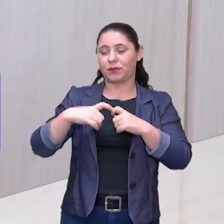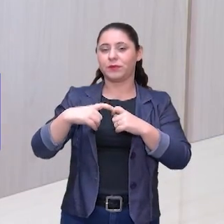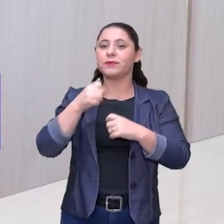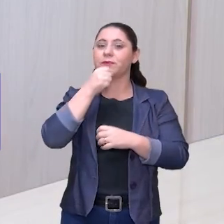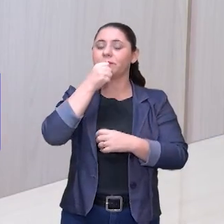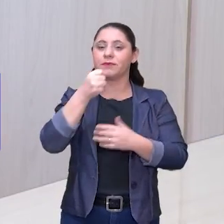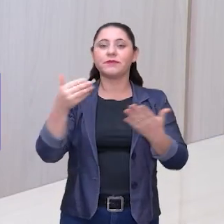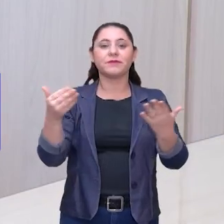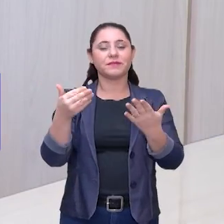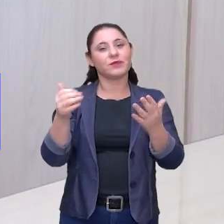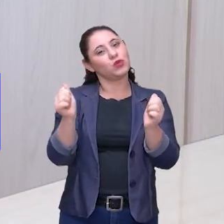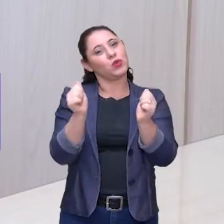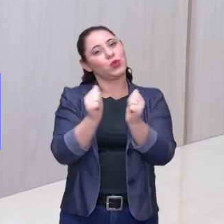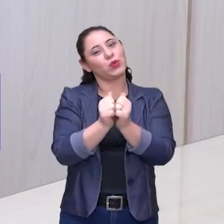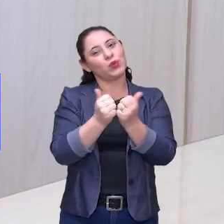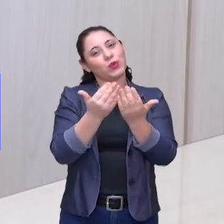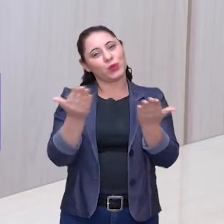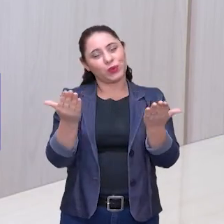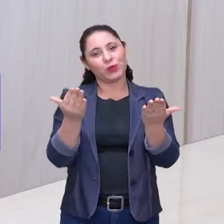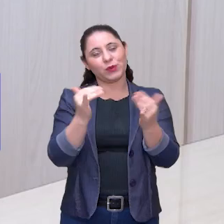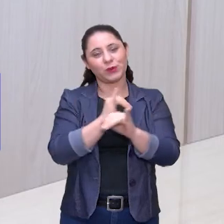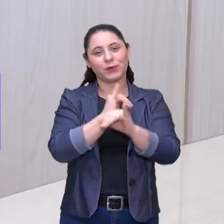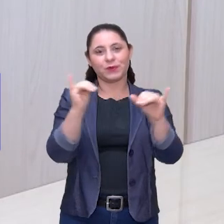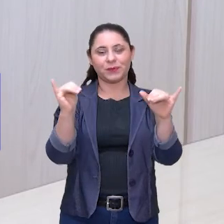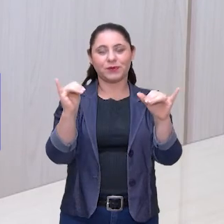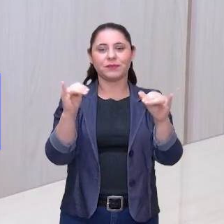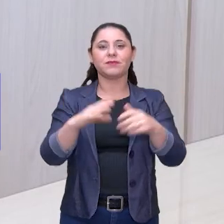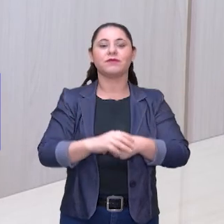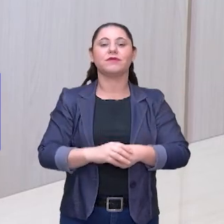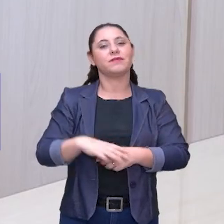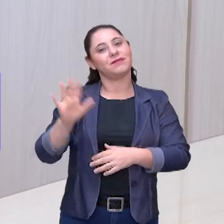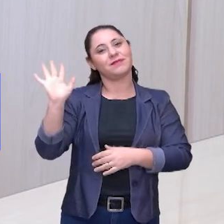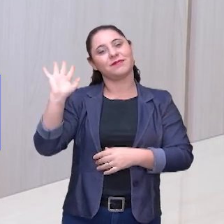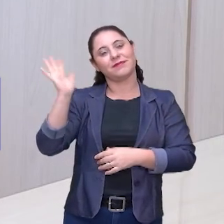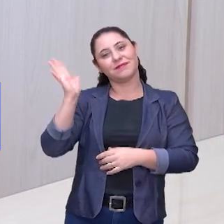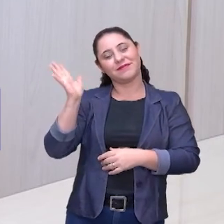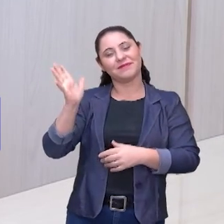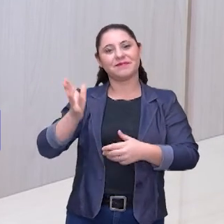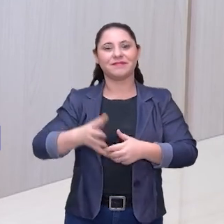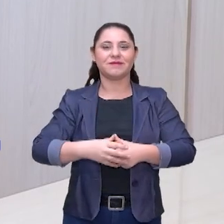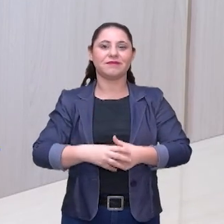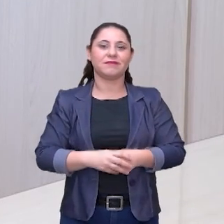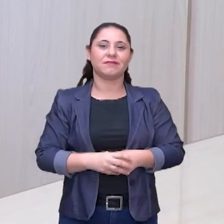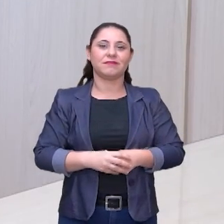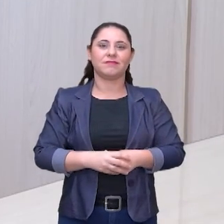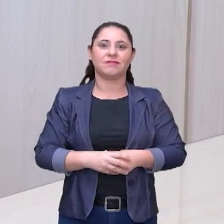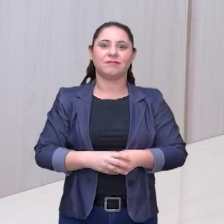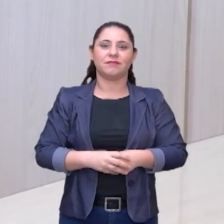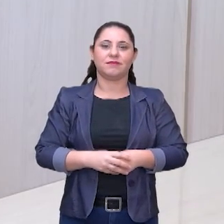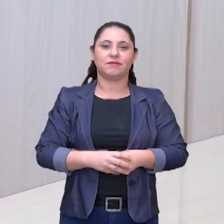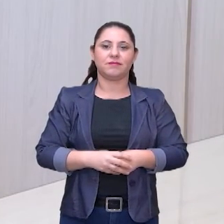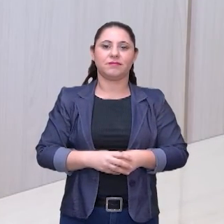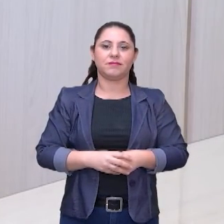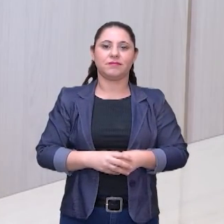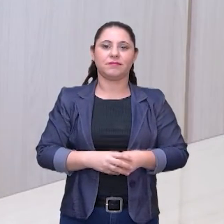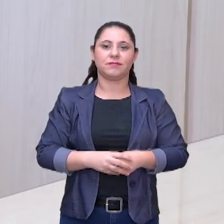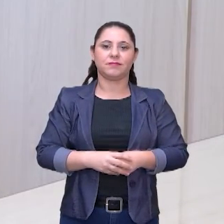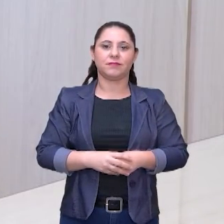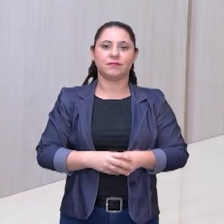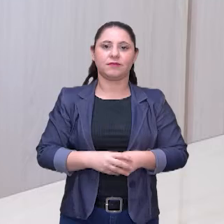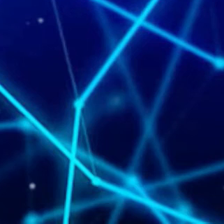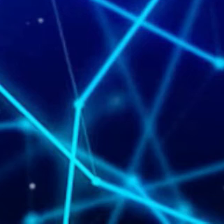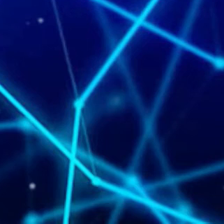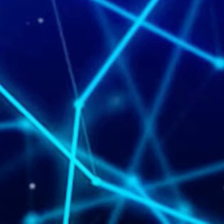obrigada, doutor, pela entrevista e fique com a gente com a nossa programação. Até o nosso próximo encontro.